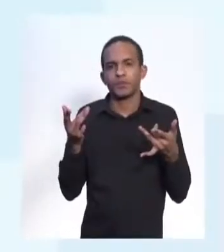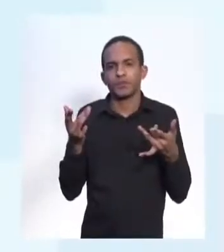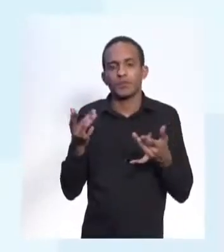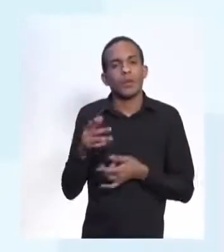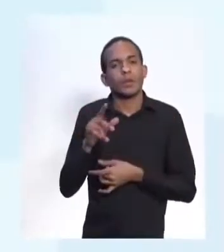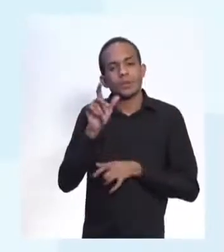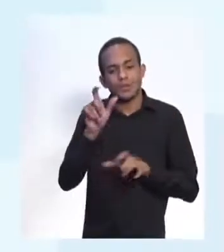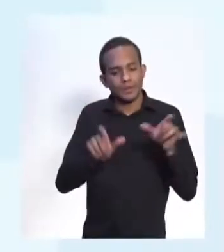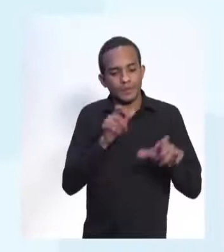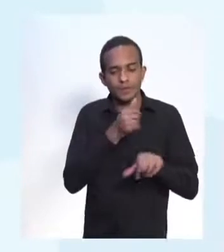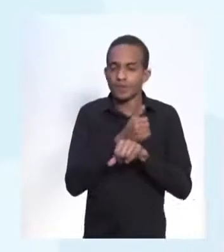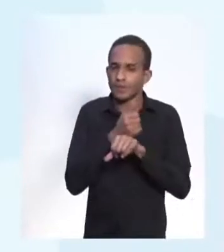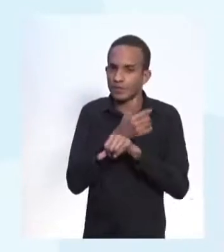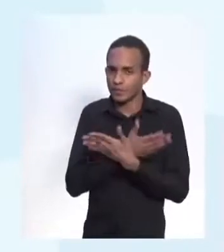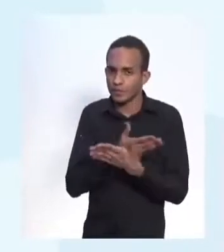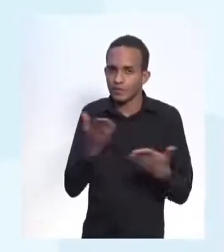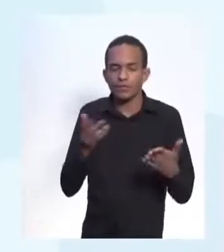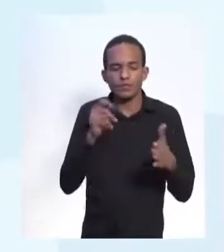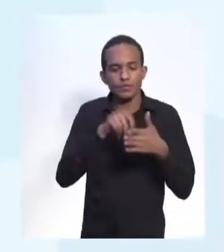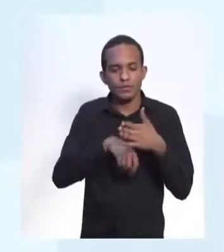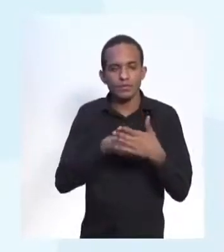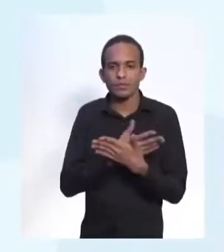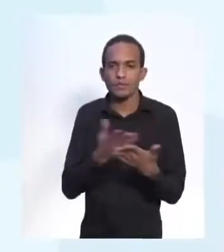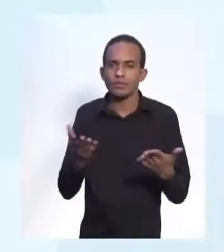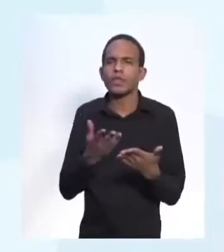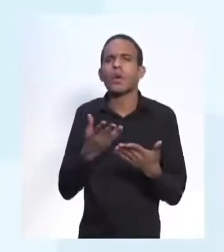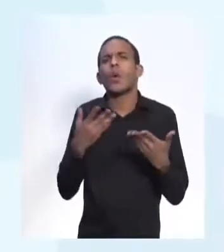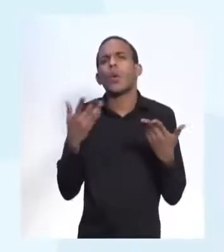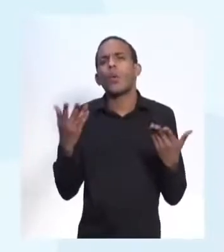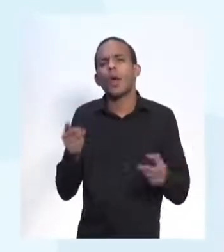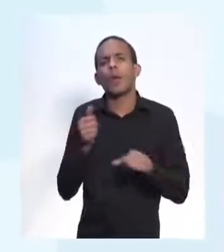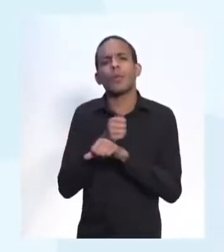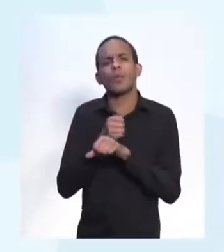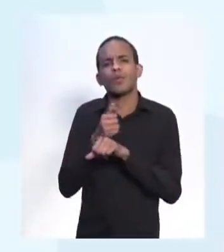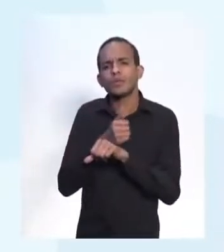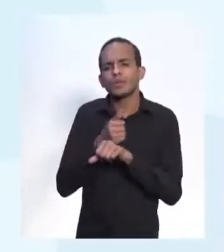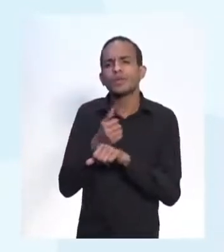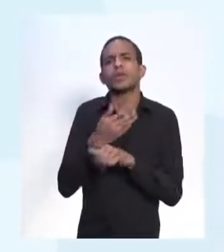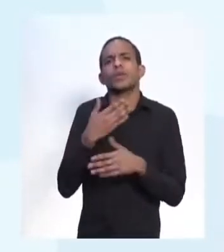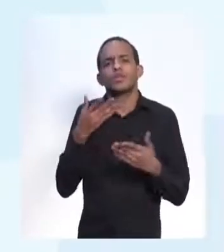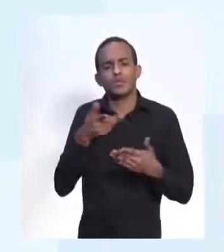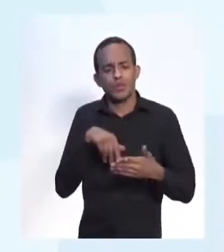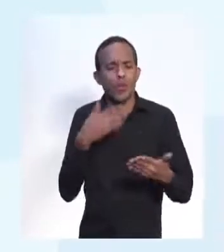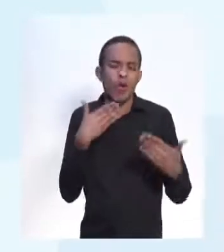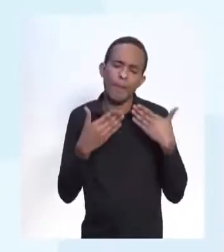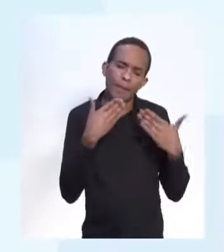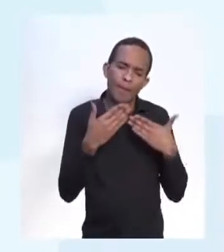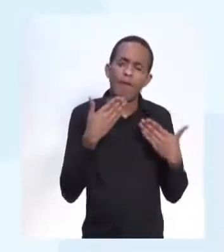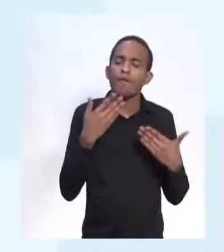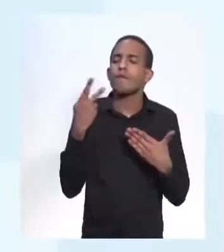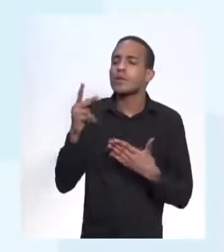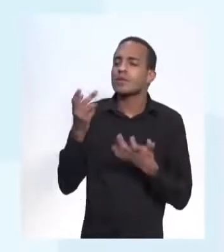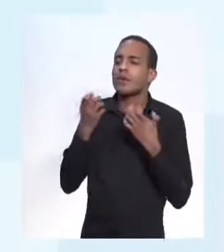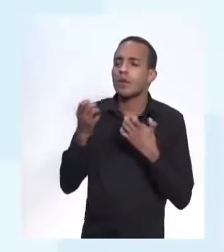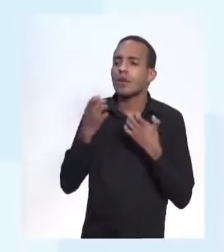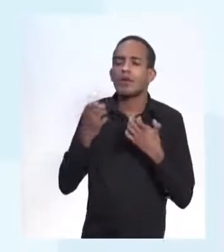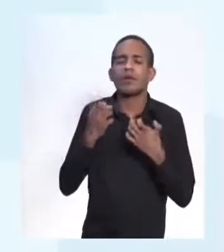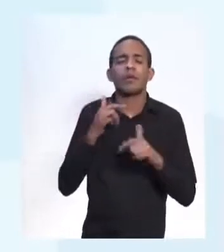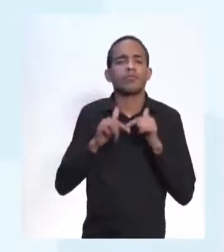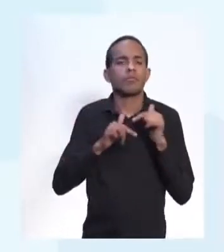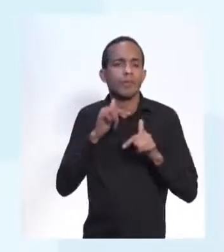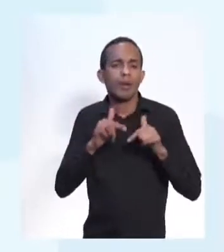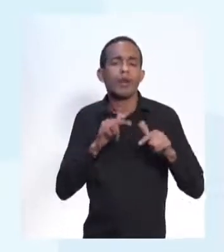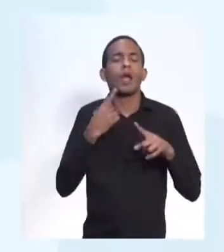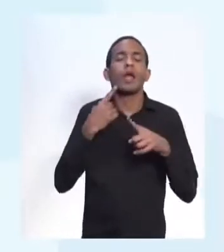os profissionais são vocês. Imagine que a gente vai contratar vocês. Qual dessas profissões que a gente conversou você gostaria de atuar